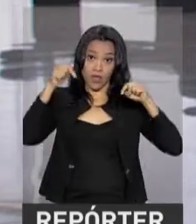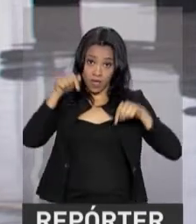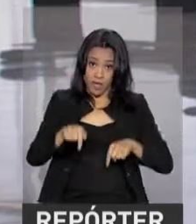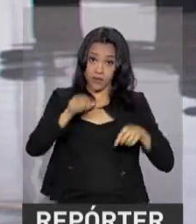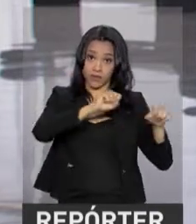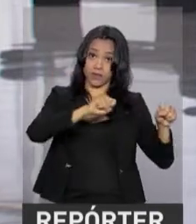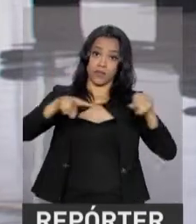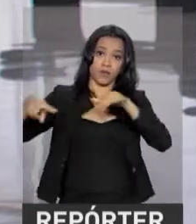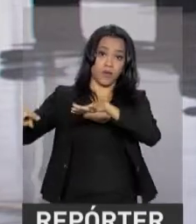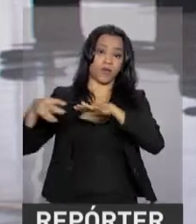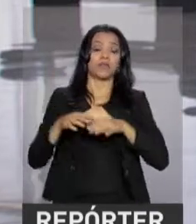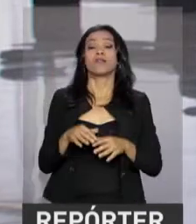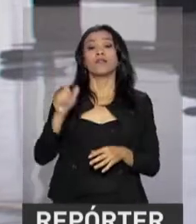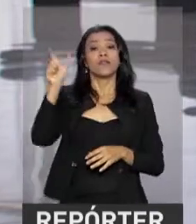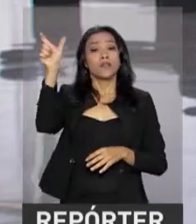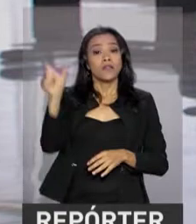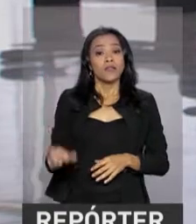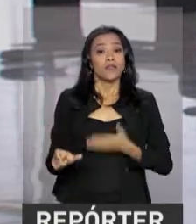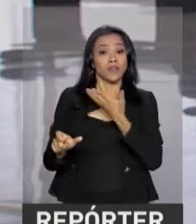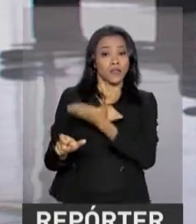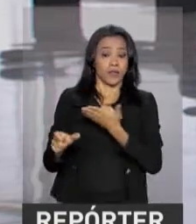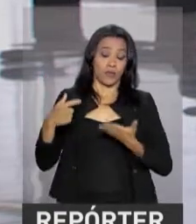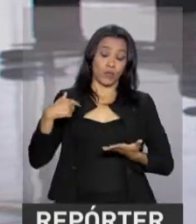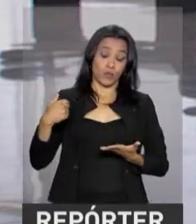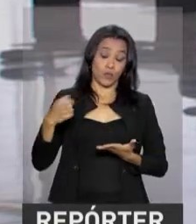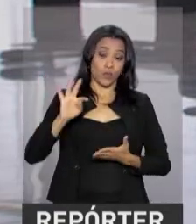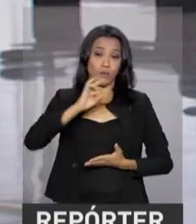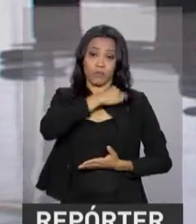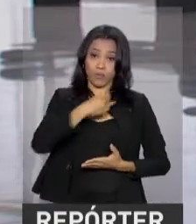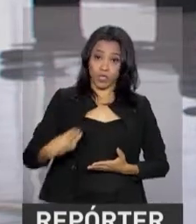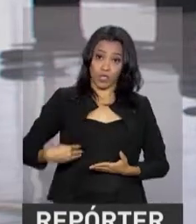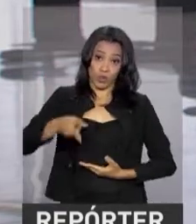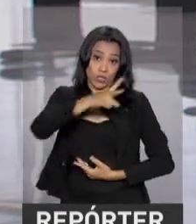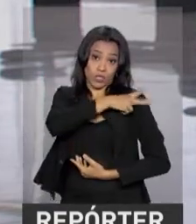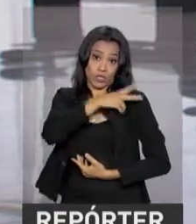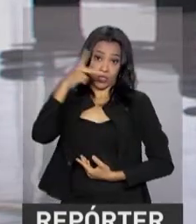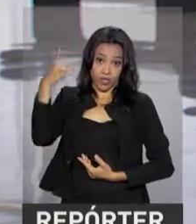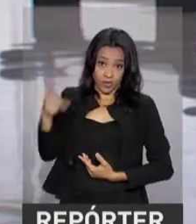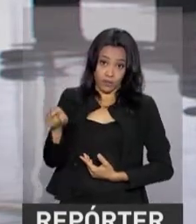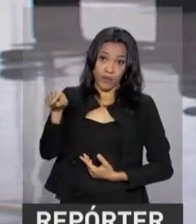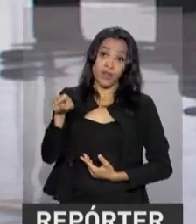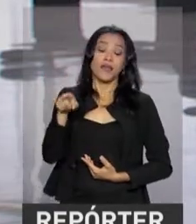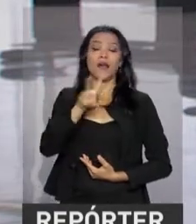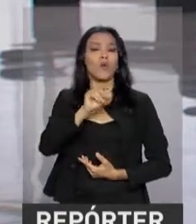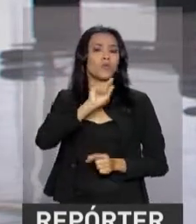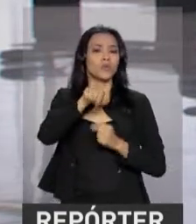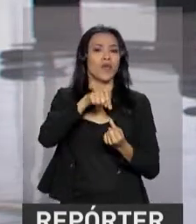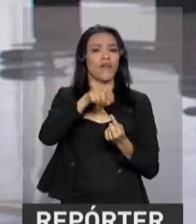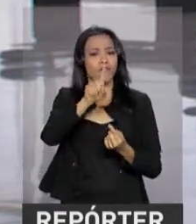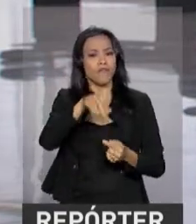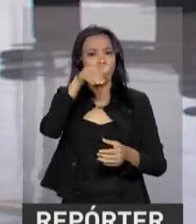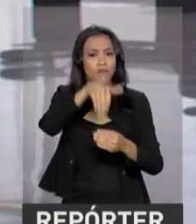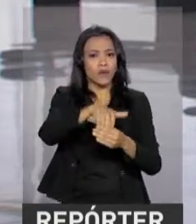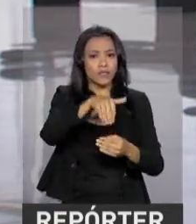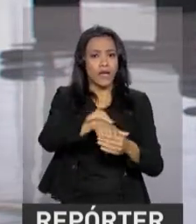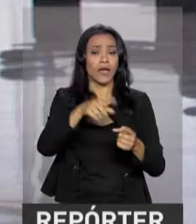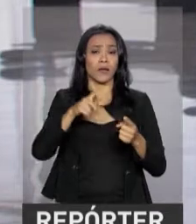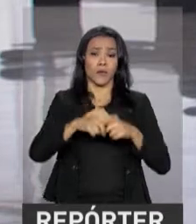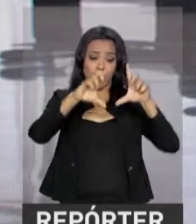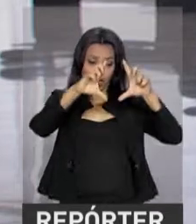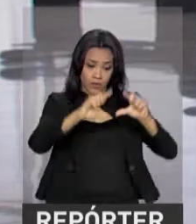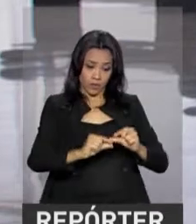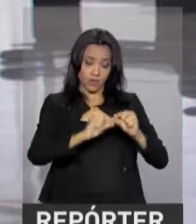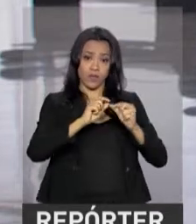ministro chefe da secretaria de governo carlos marun o esforço será para votar na câmara dos deputados a remuneração da folha de